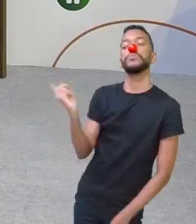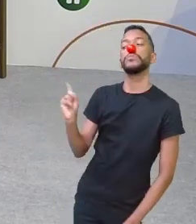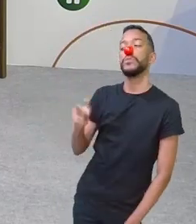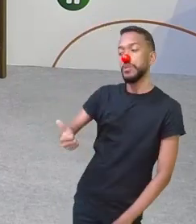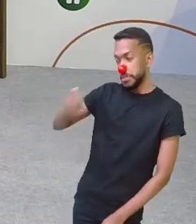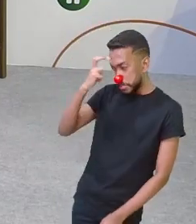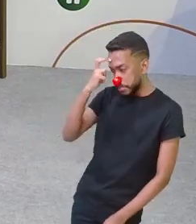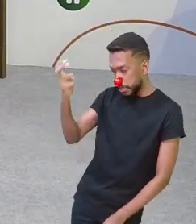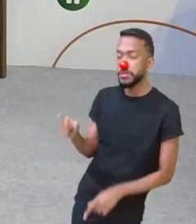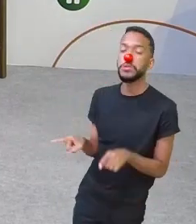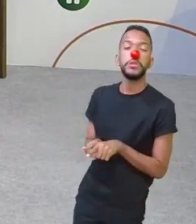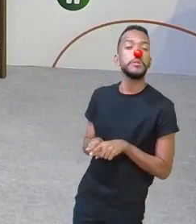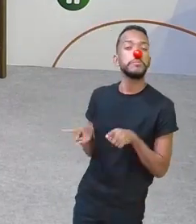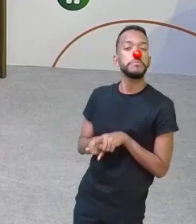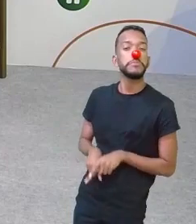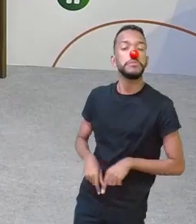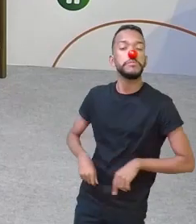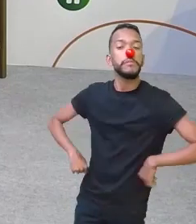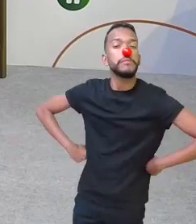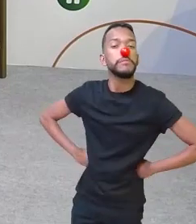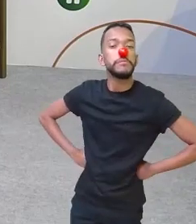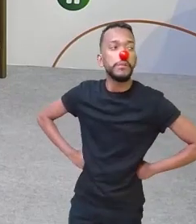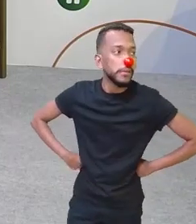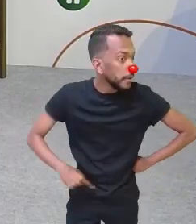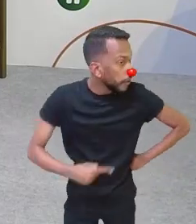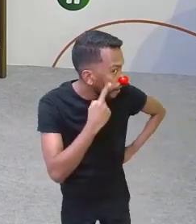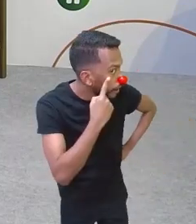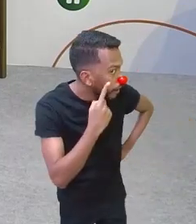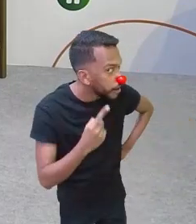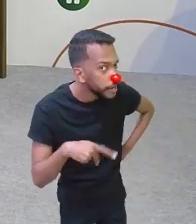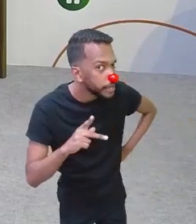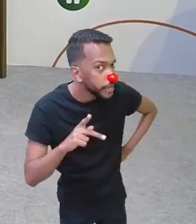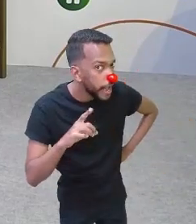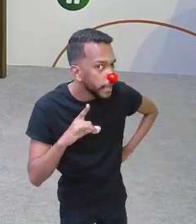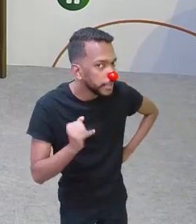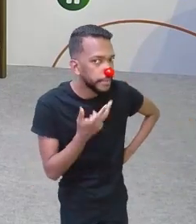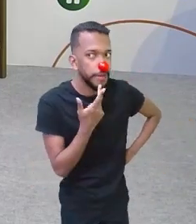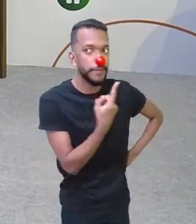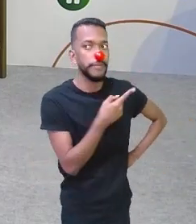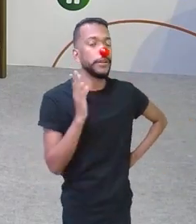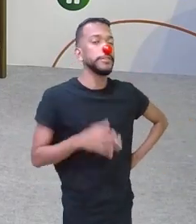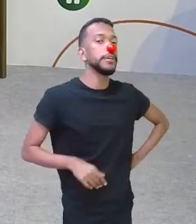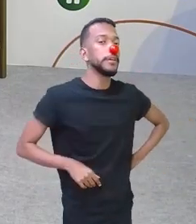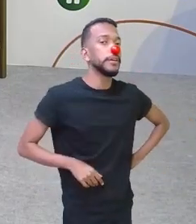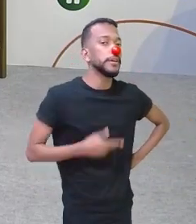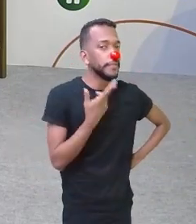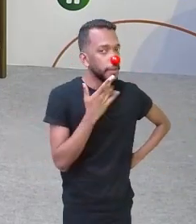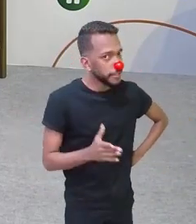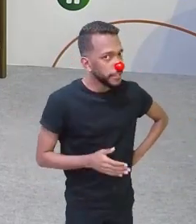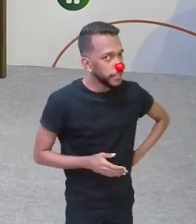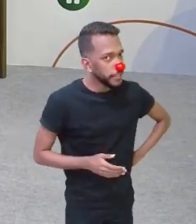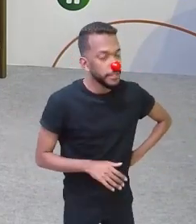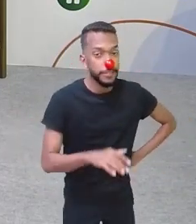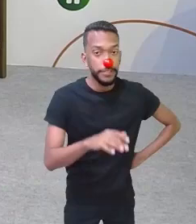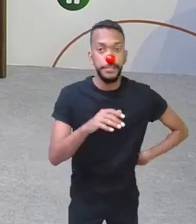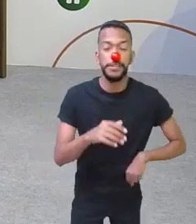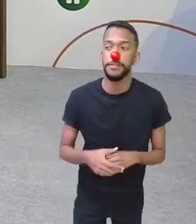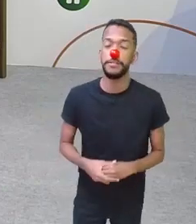muito inteligente Sério? também. É. Olha, Kedma, presta atenção no que Matraqueado tá te dizendo, viu sim? Vai. Bora